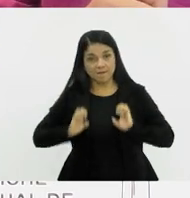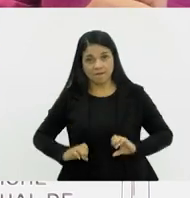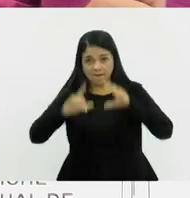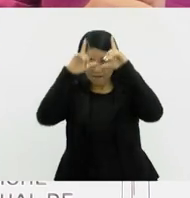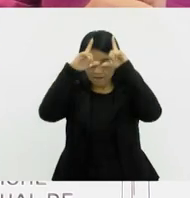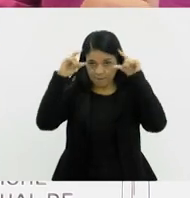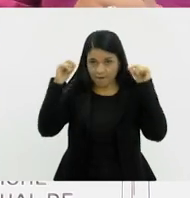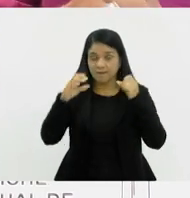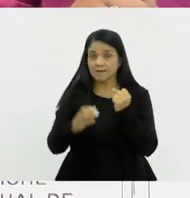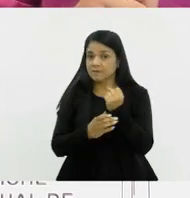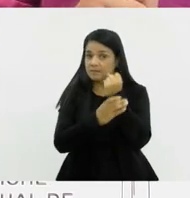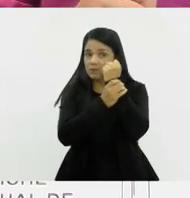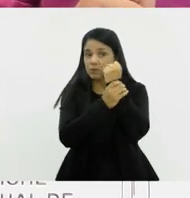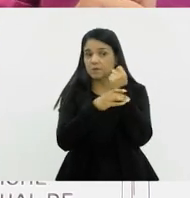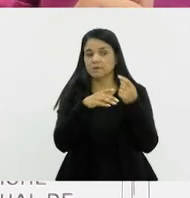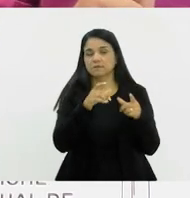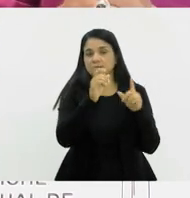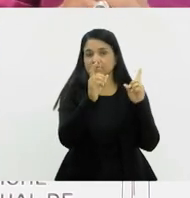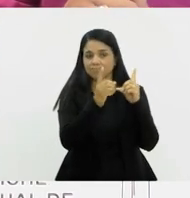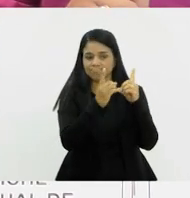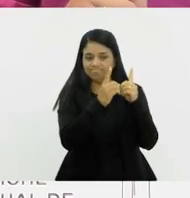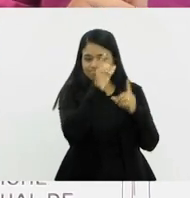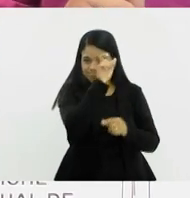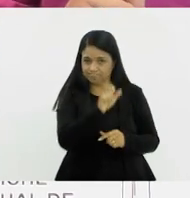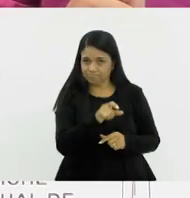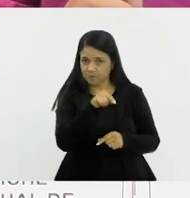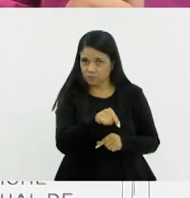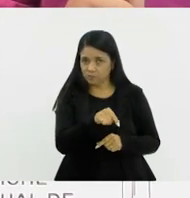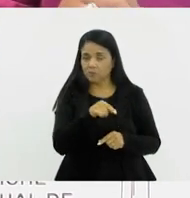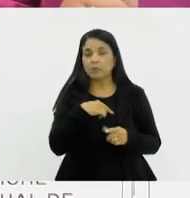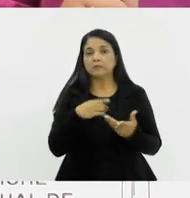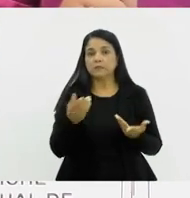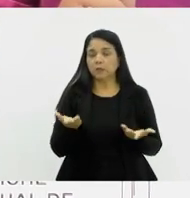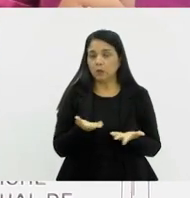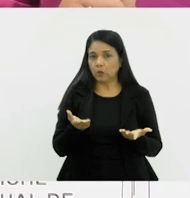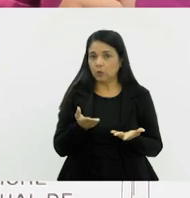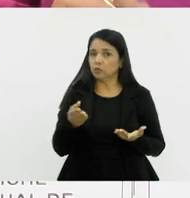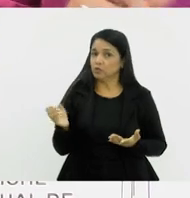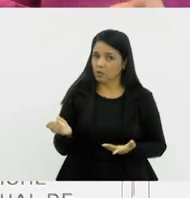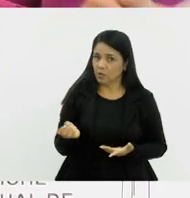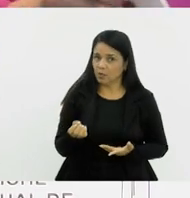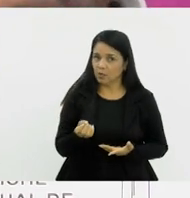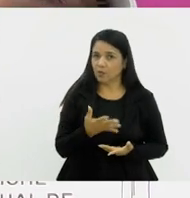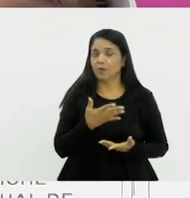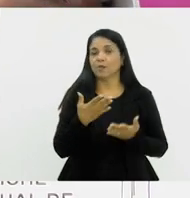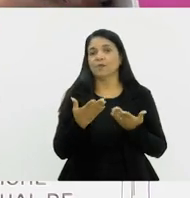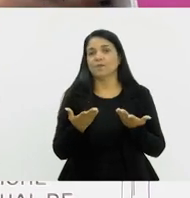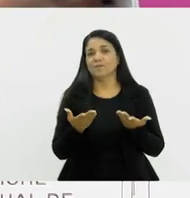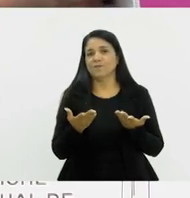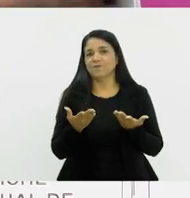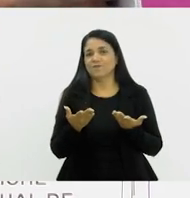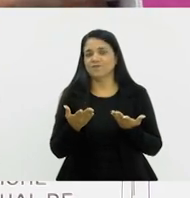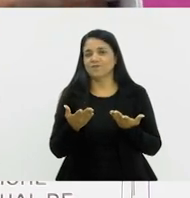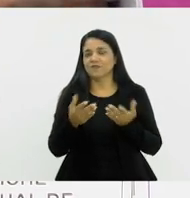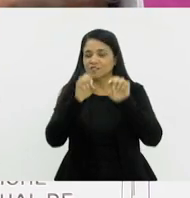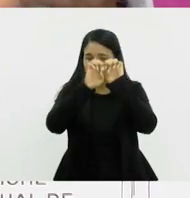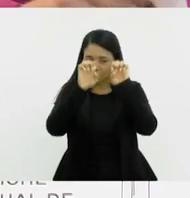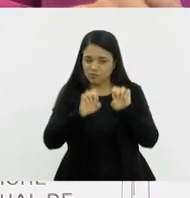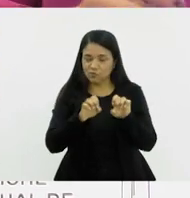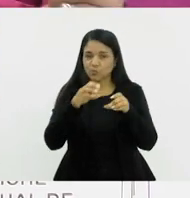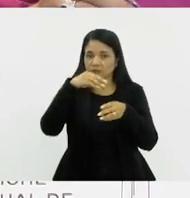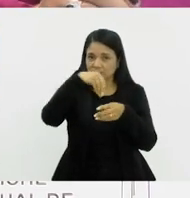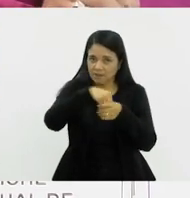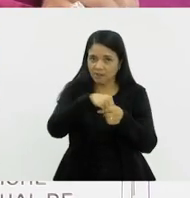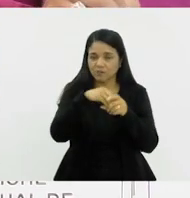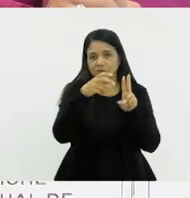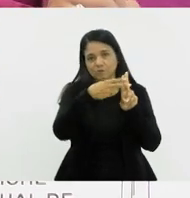do paciente, que é um assunto muito moderno, muito atual hoje, dentro da estrutura do SUS,